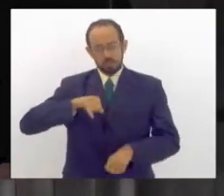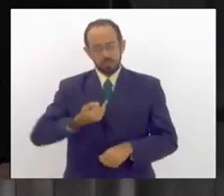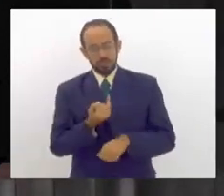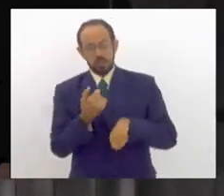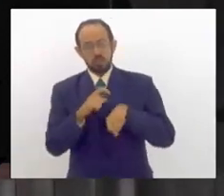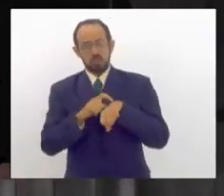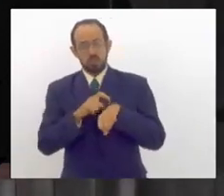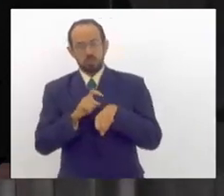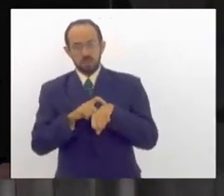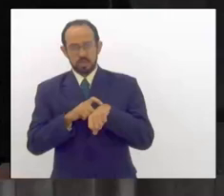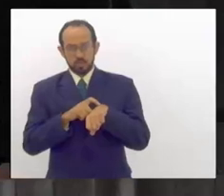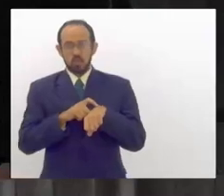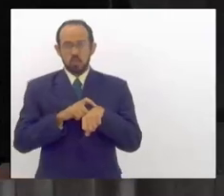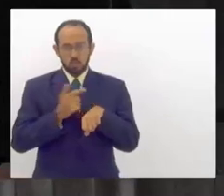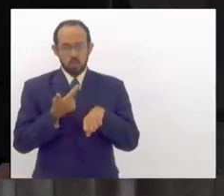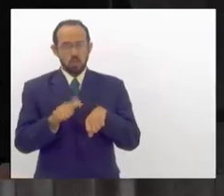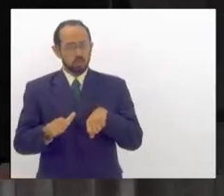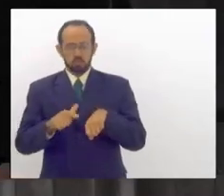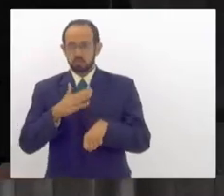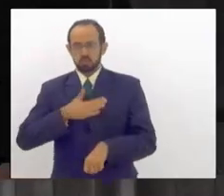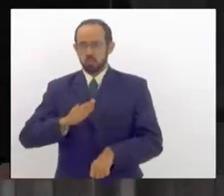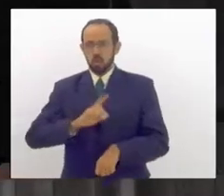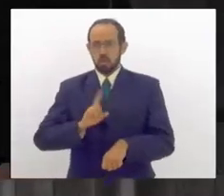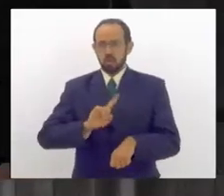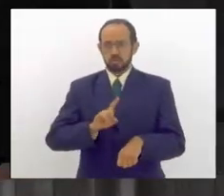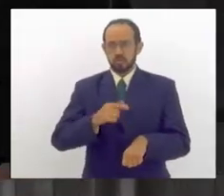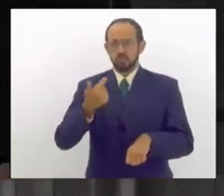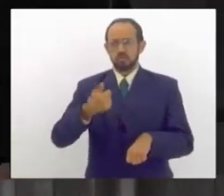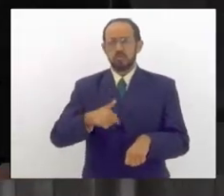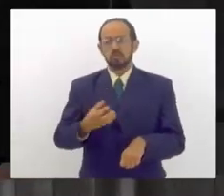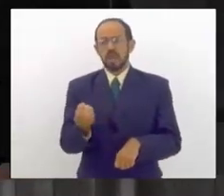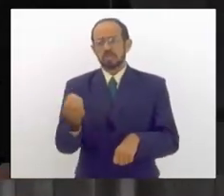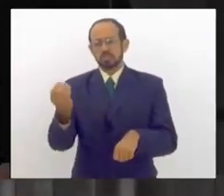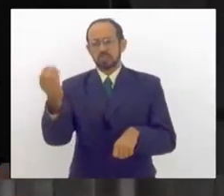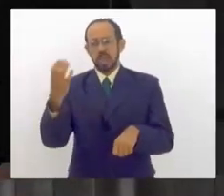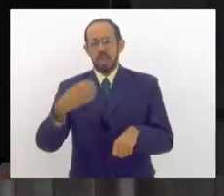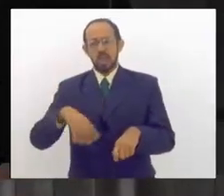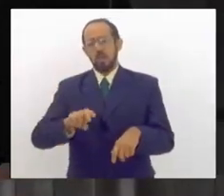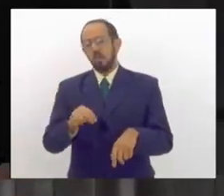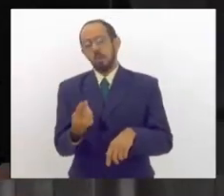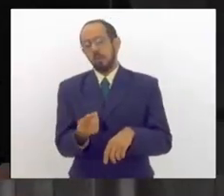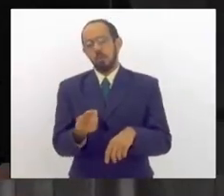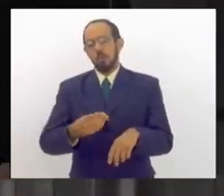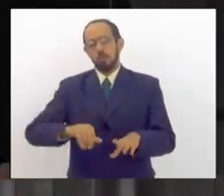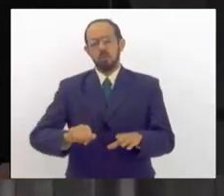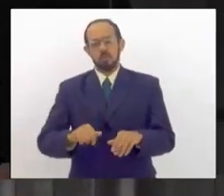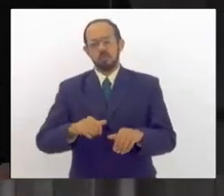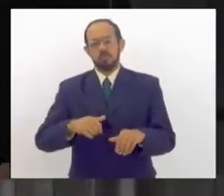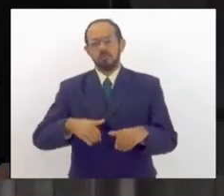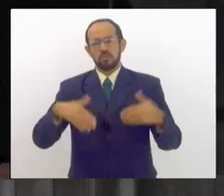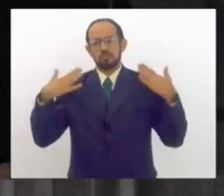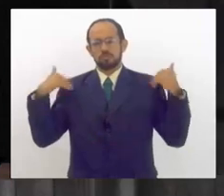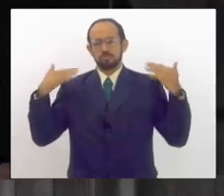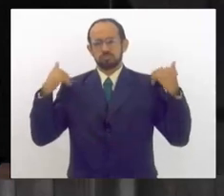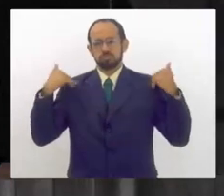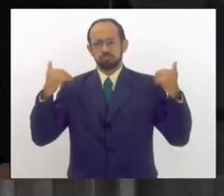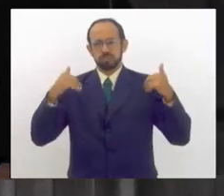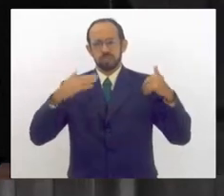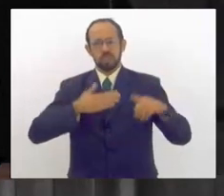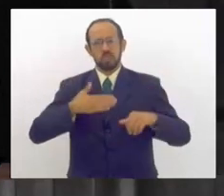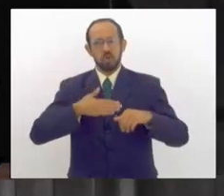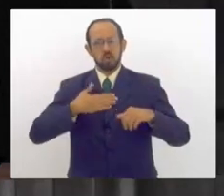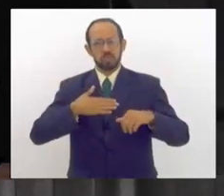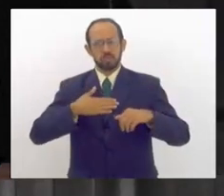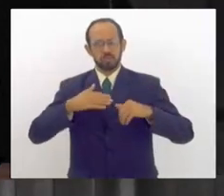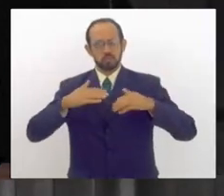que gostam, aqueles que não curtem a festa vão viajar, vão sair, aqueles que gostam de retiros evangélicos